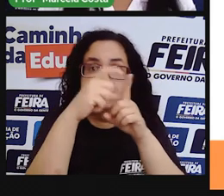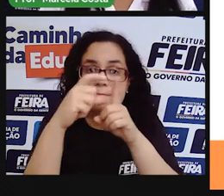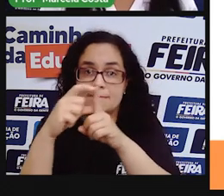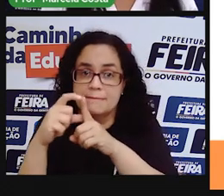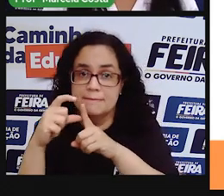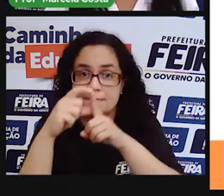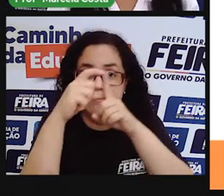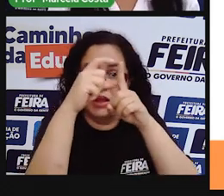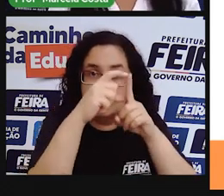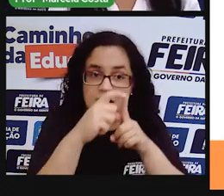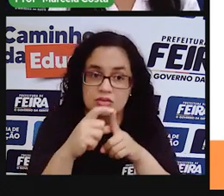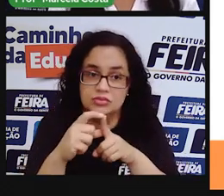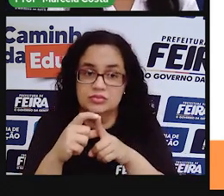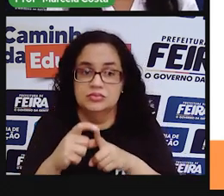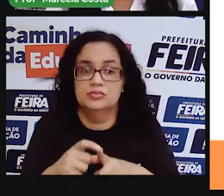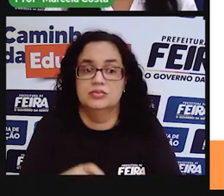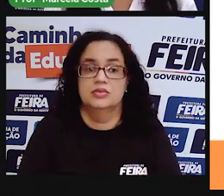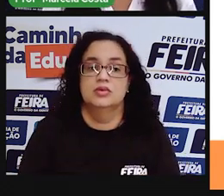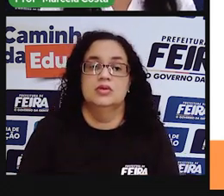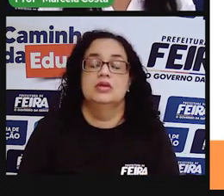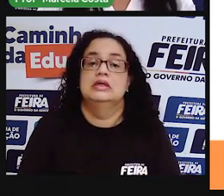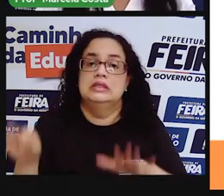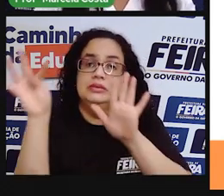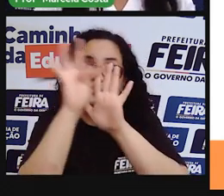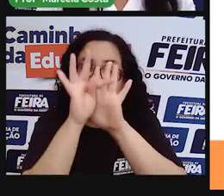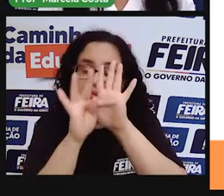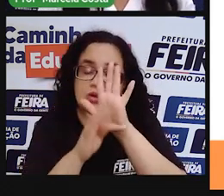formam frases, que formam textos.